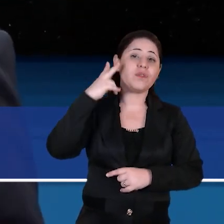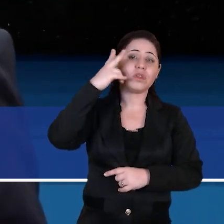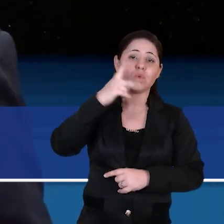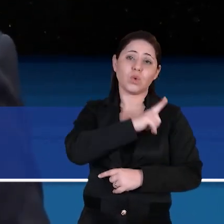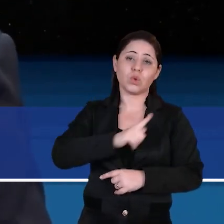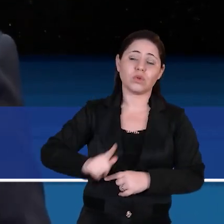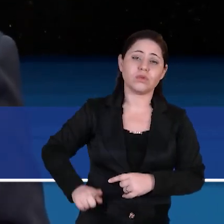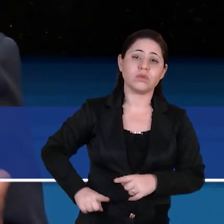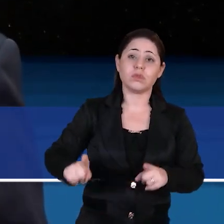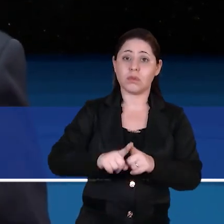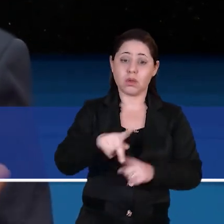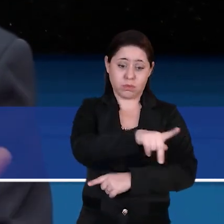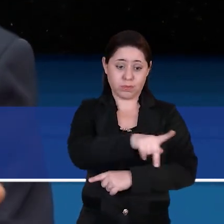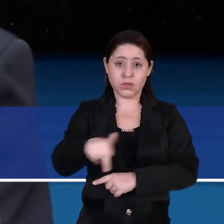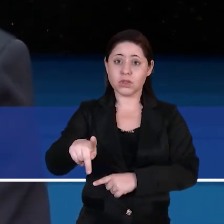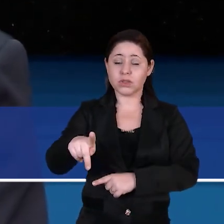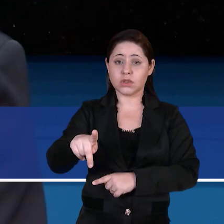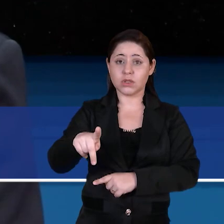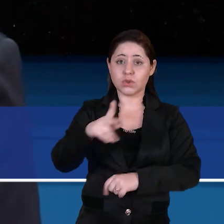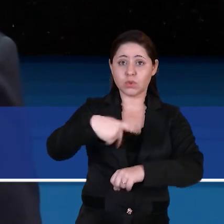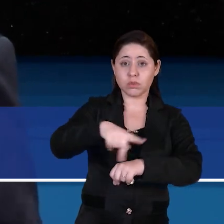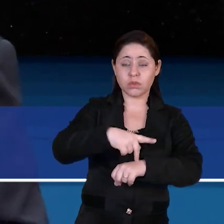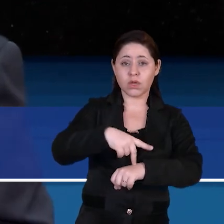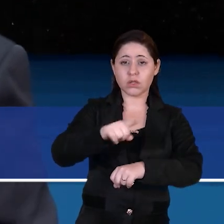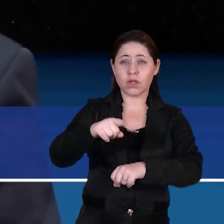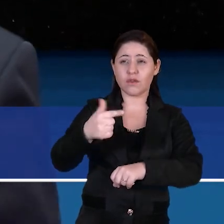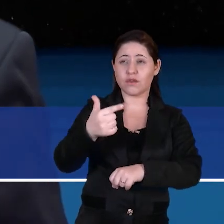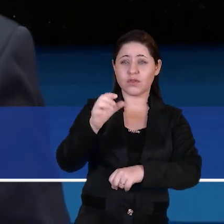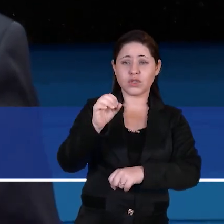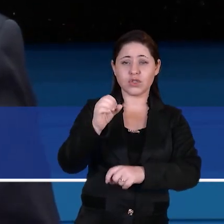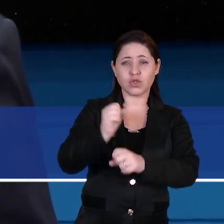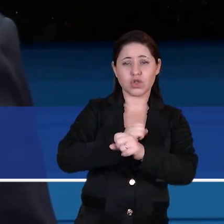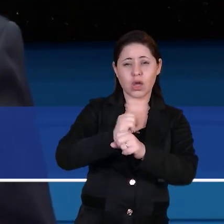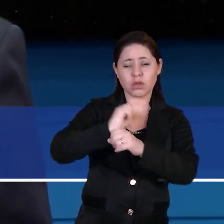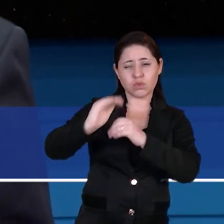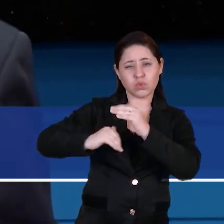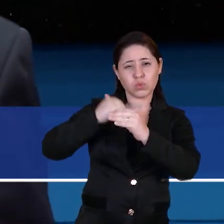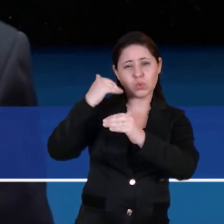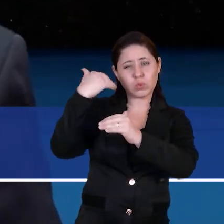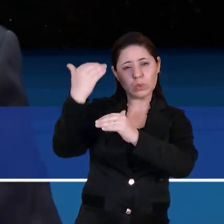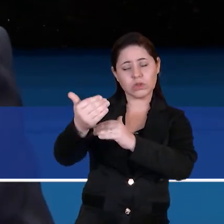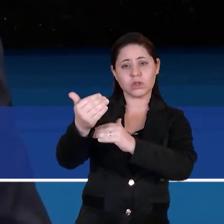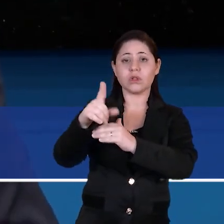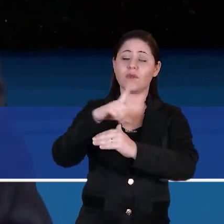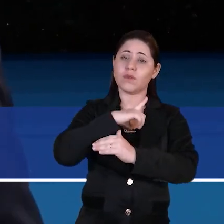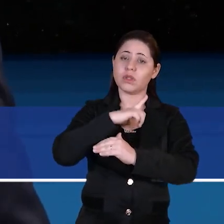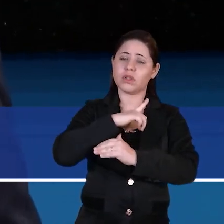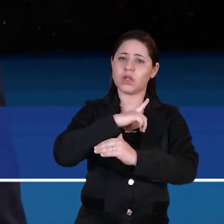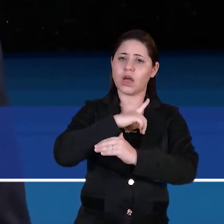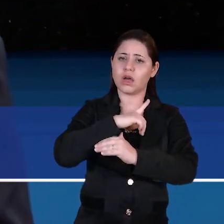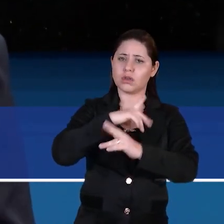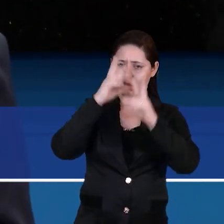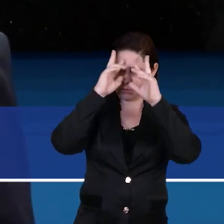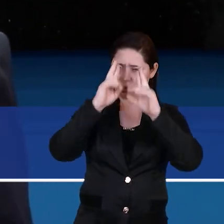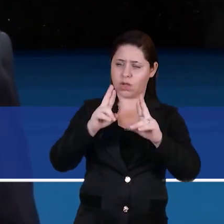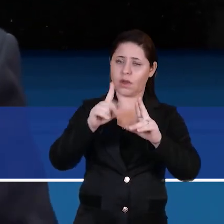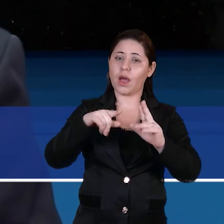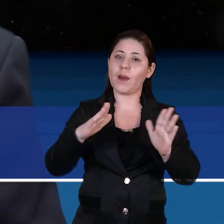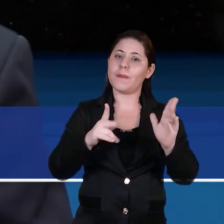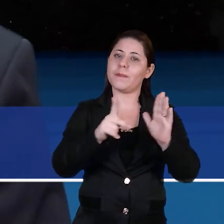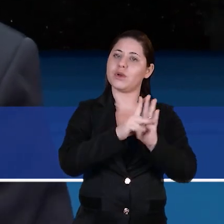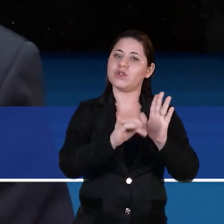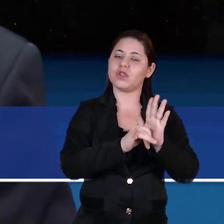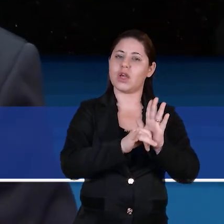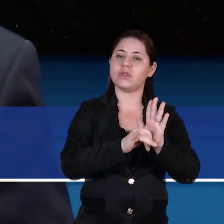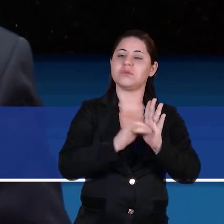futuros vereadores, os futuros governadores e até o presidente da República, são eles que daqui a 20 anos vão estar no comando. Portanto, esse é um projeto brilhante.